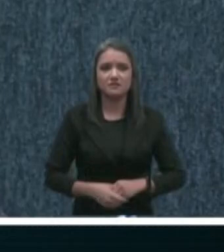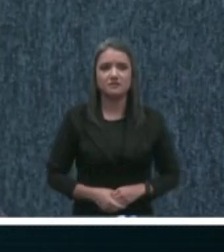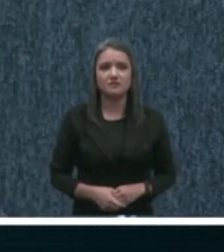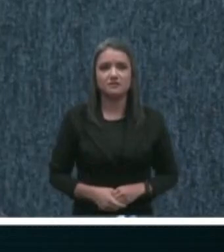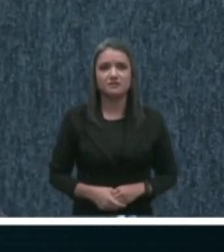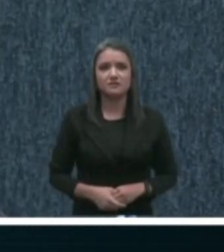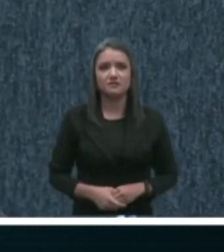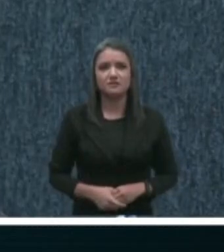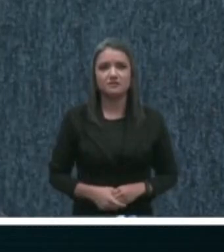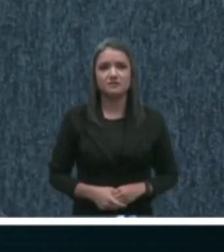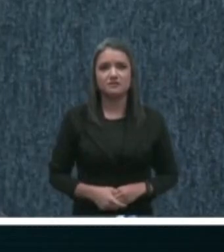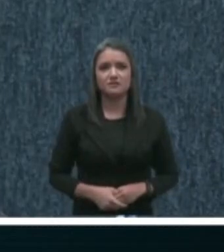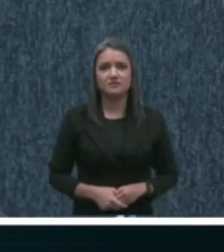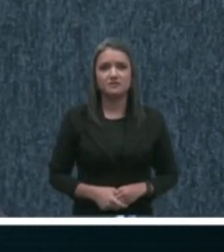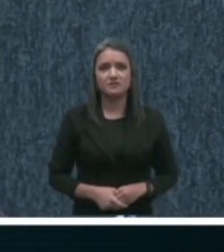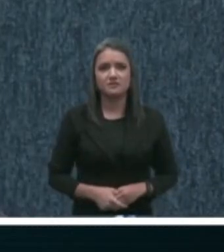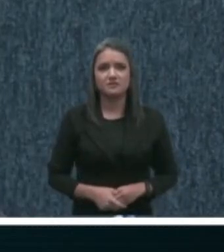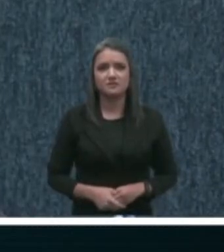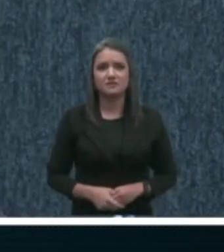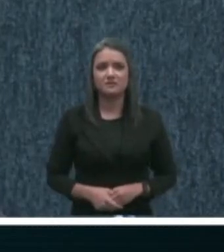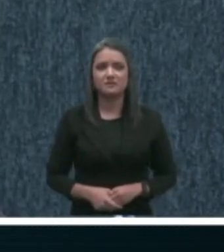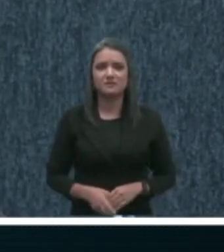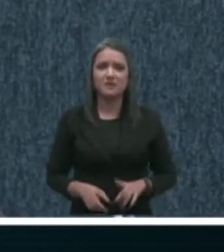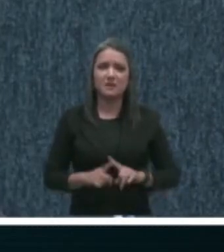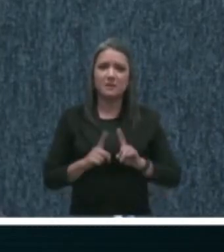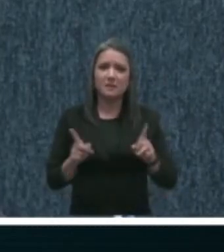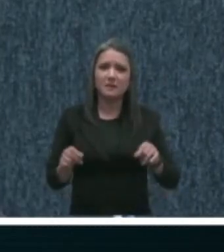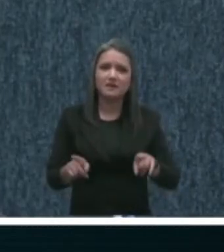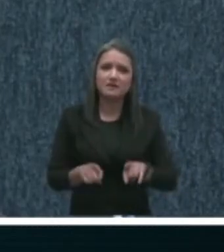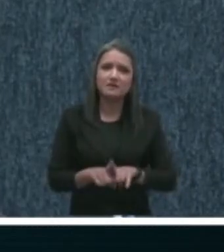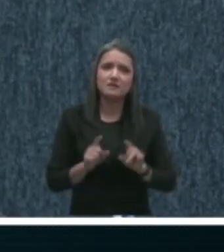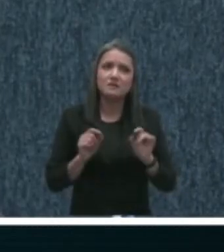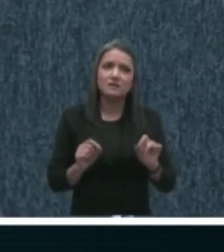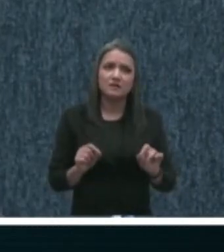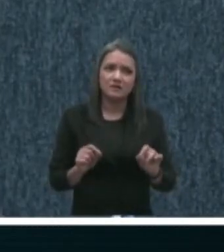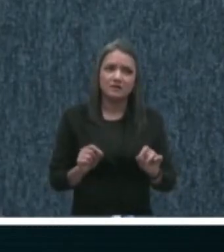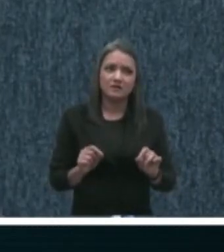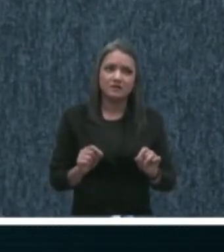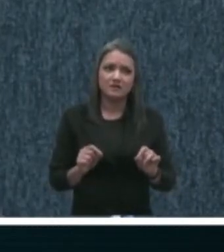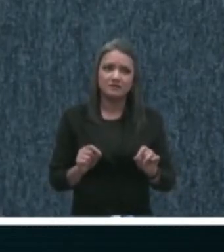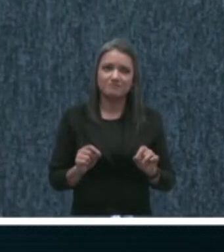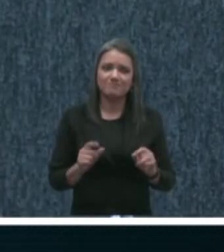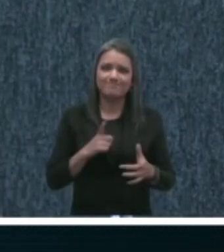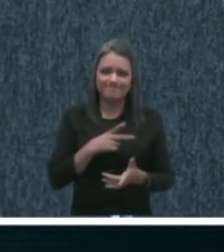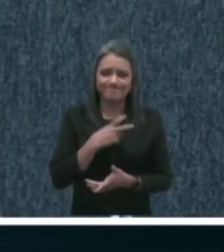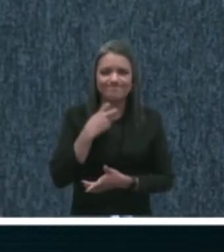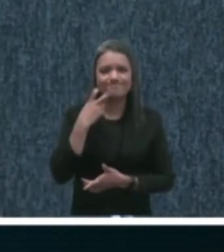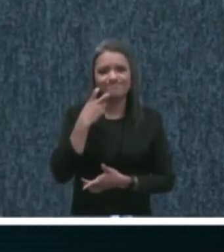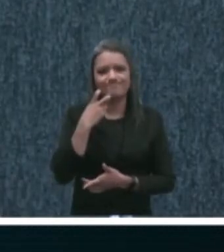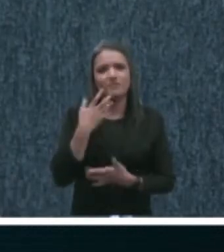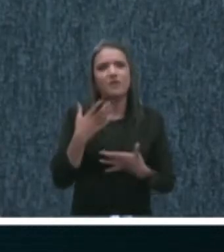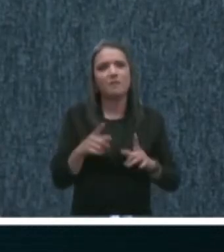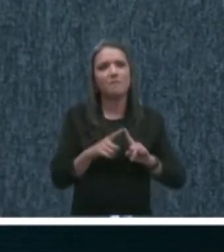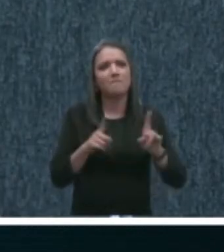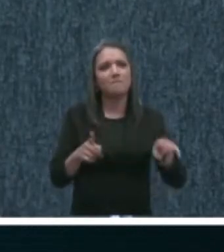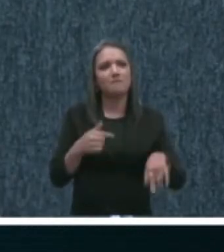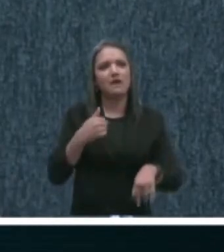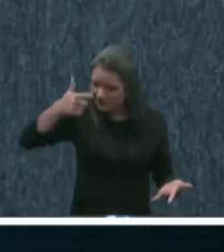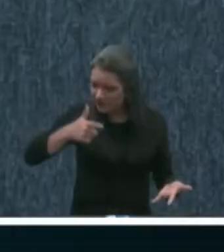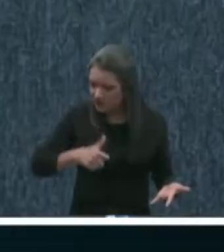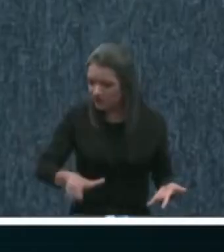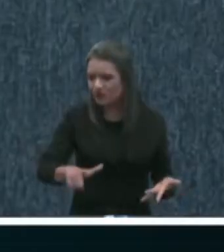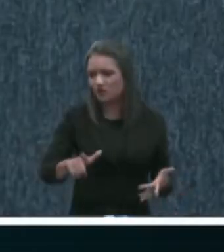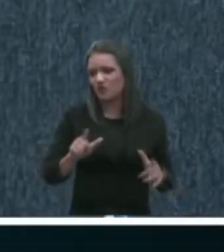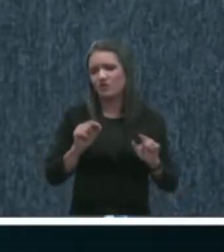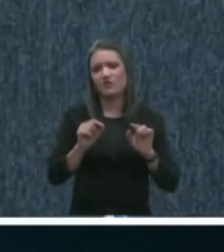mas, sobretudo, como eu disse, diante desse constrangimento, eu prefiro ficar com os registros de